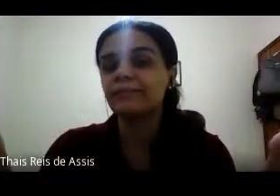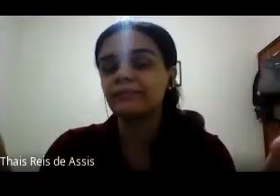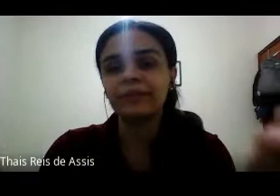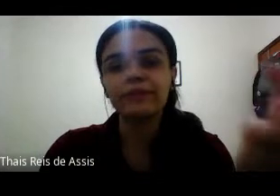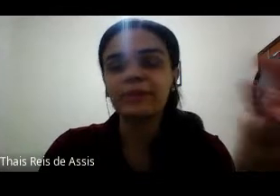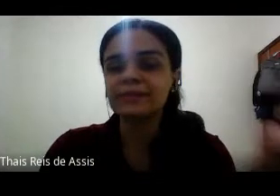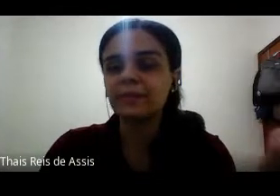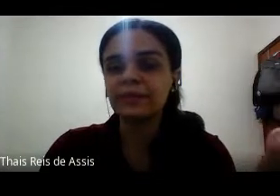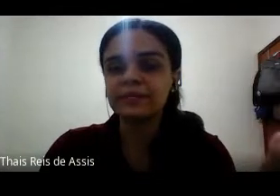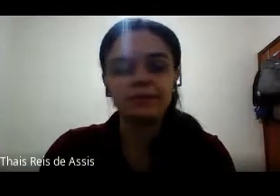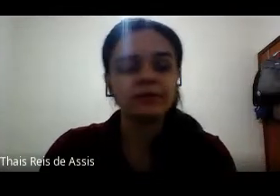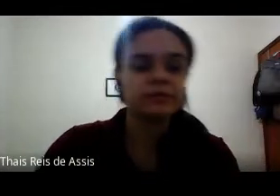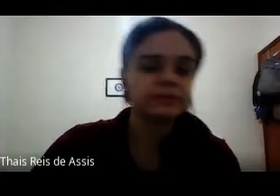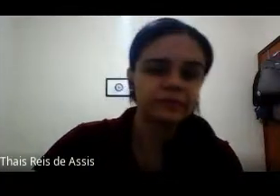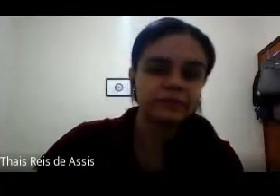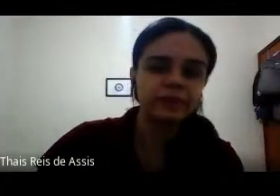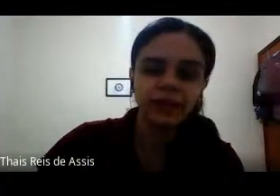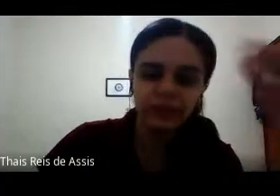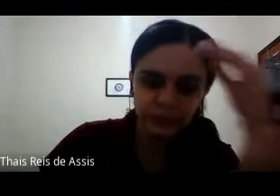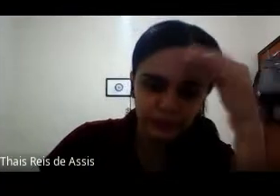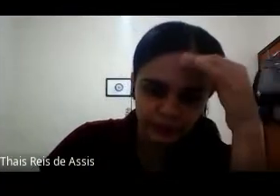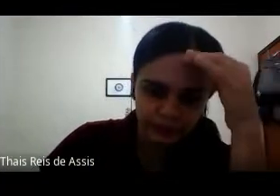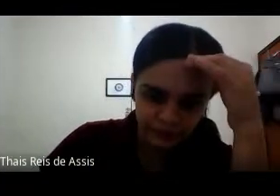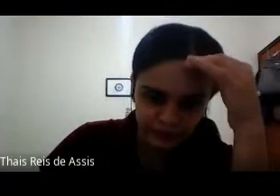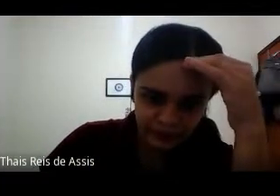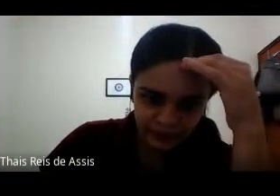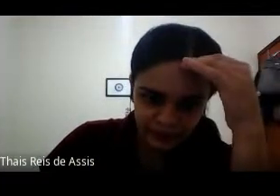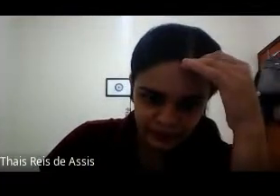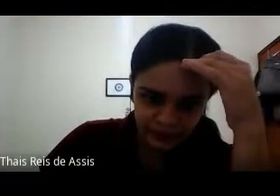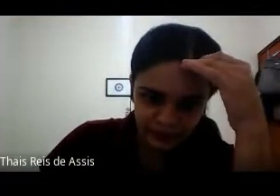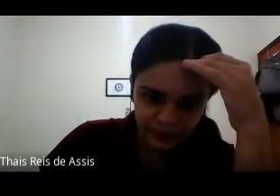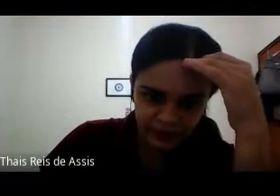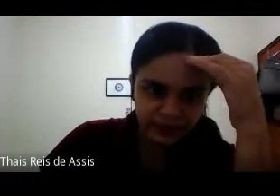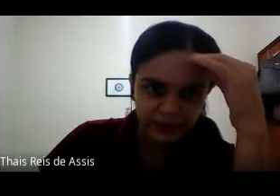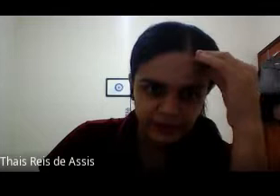exemplo, informação, conhecimento. Vamos lá no Google.